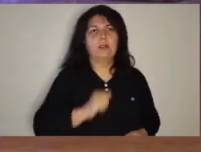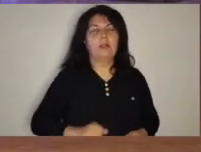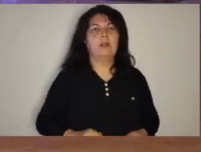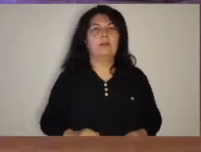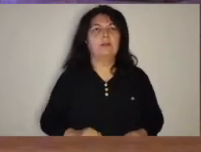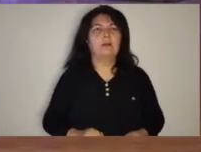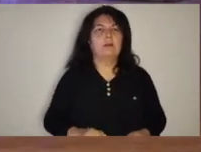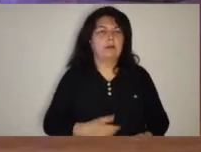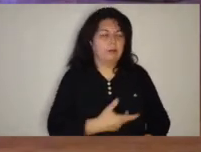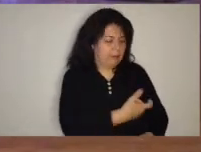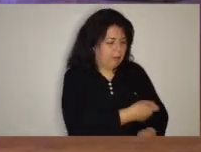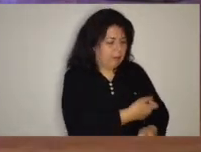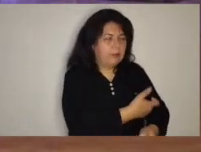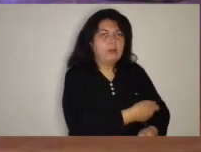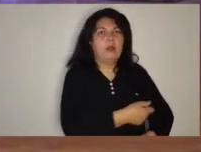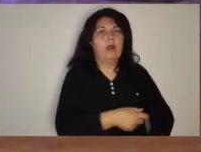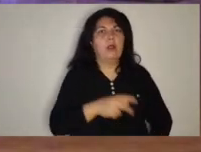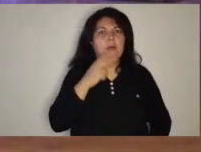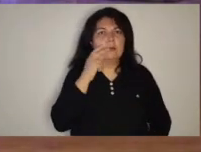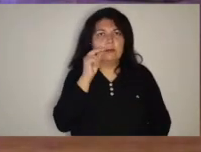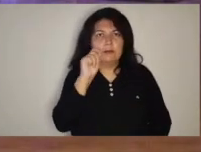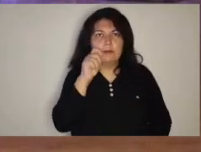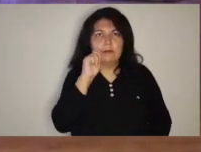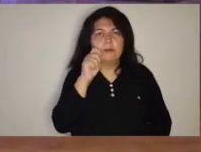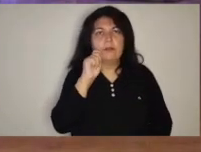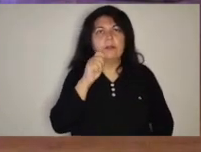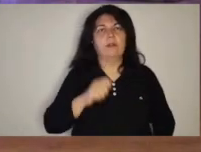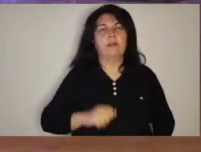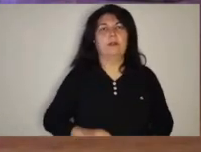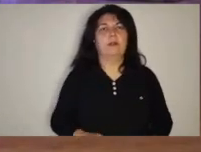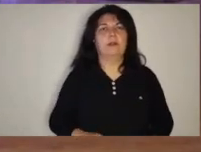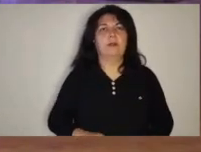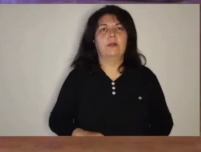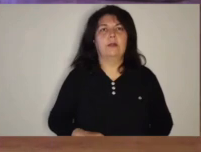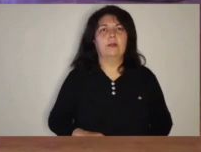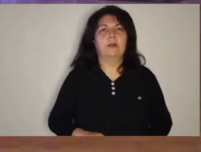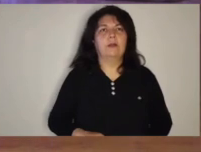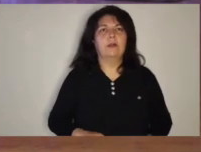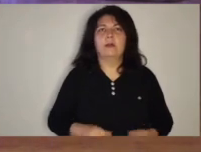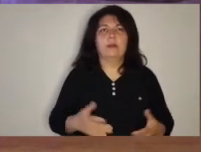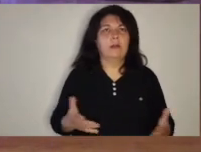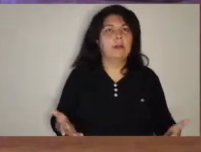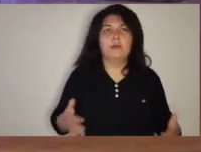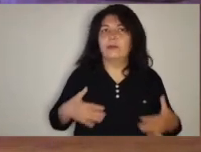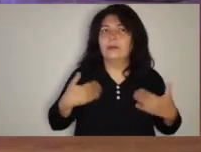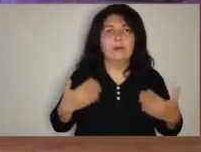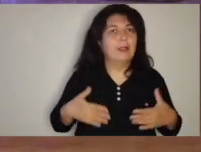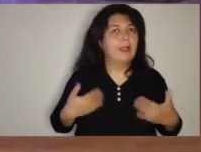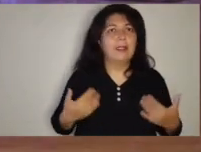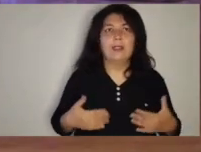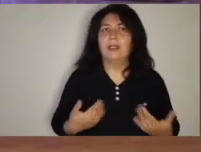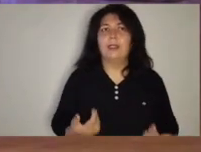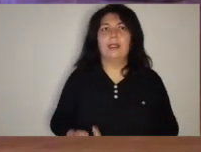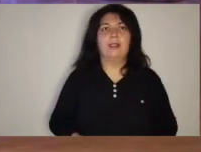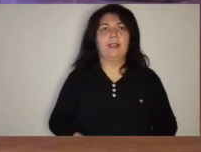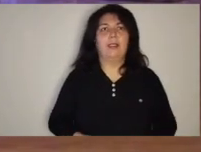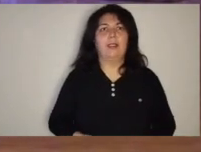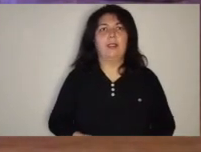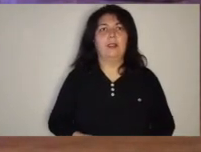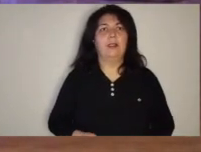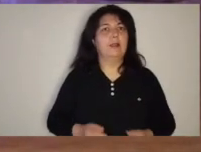sabe o que acontece com eles no dia seguinte? Acorda com enxaqueca, com ressaca, com dor de cabeça. E outra coisa, estão o